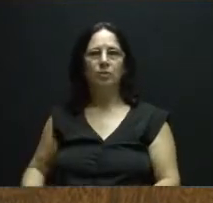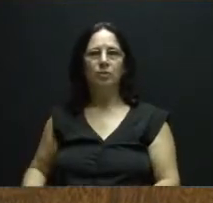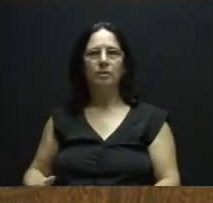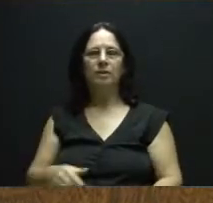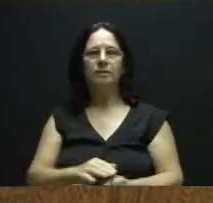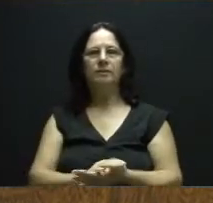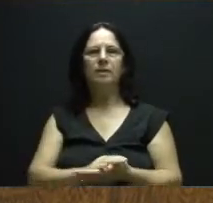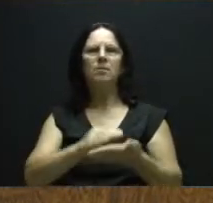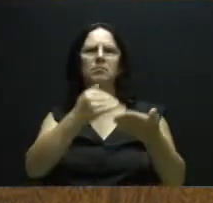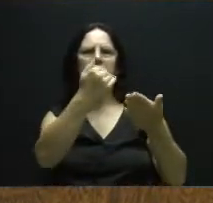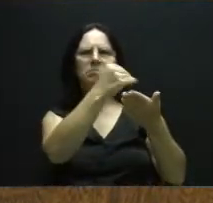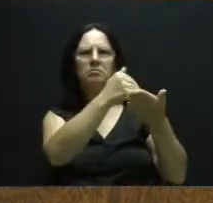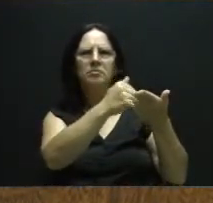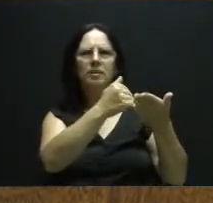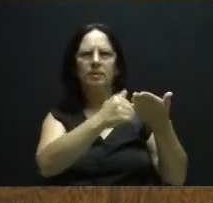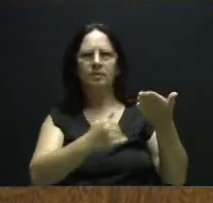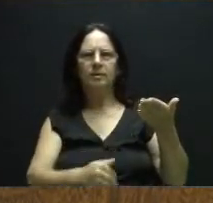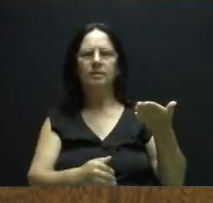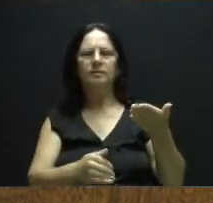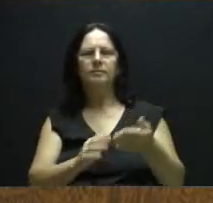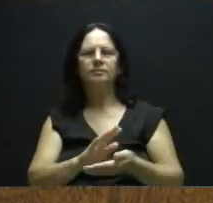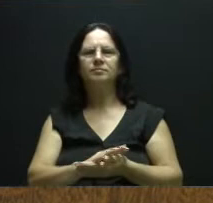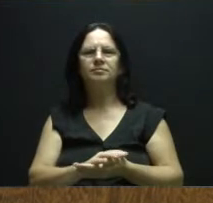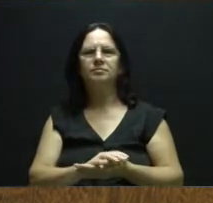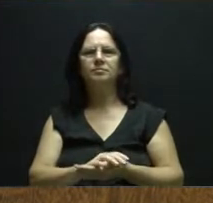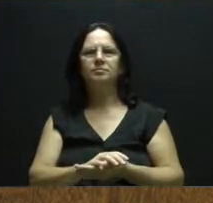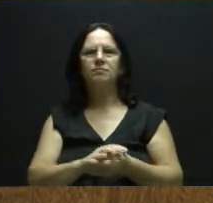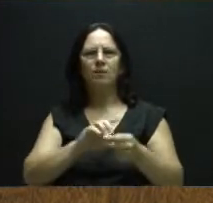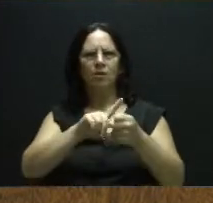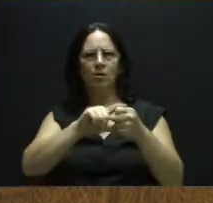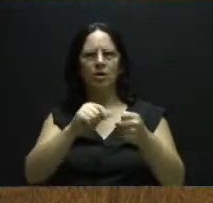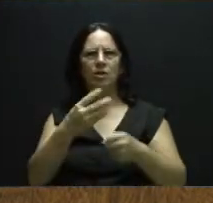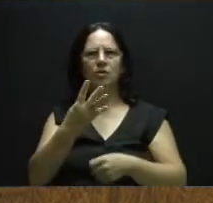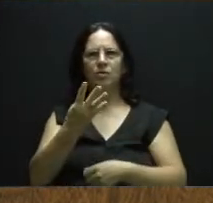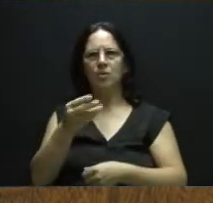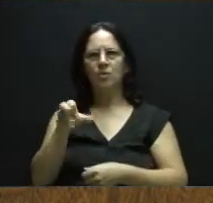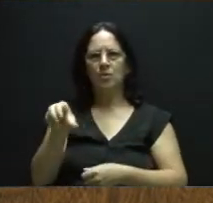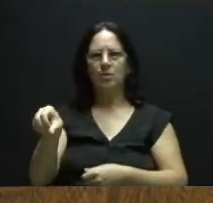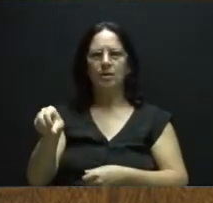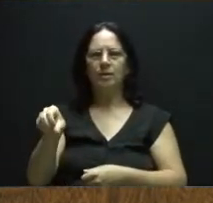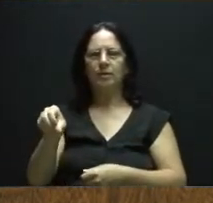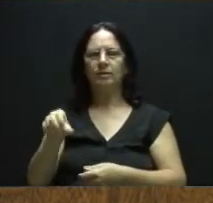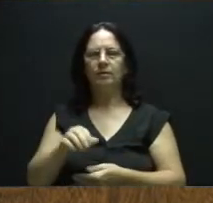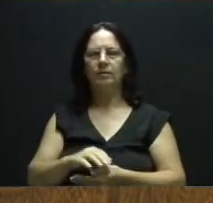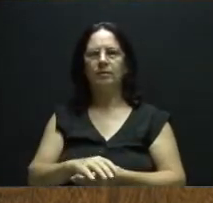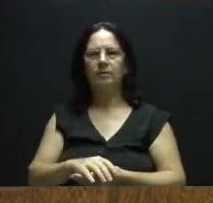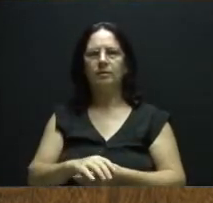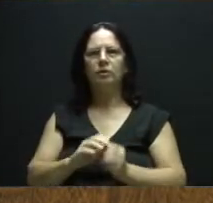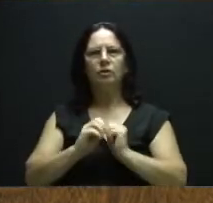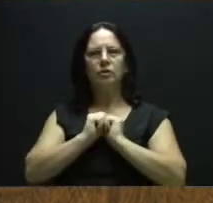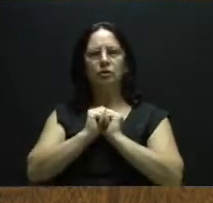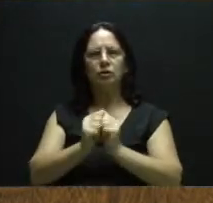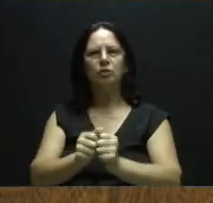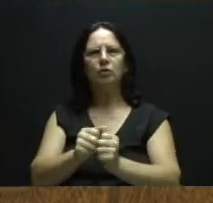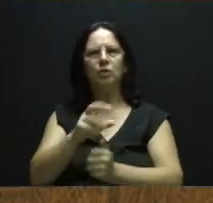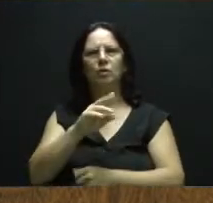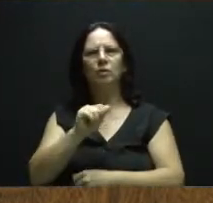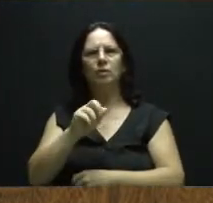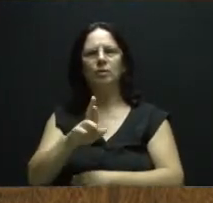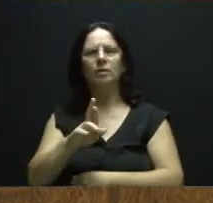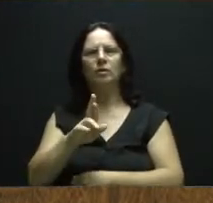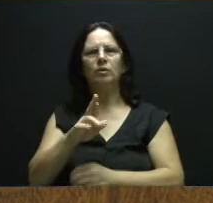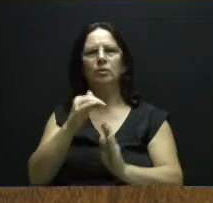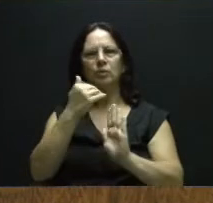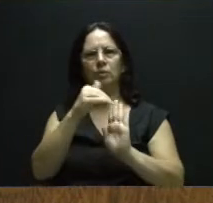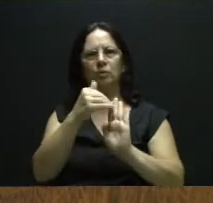essas comissões usando a prerrogativa prevista no artigo 49 do regimento interno passou a usar a aparecer em conjunto